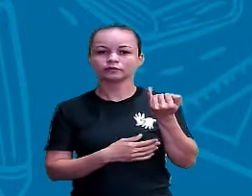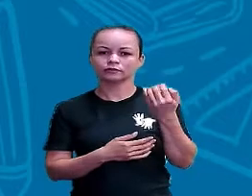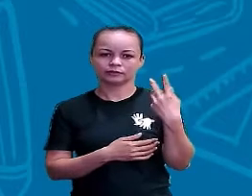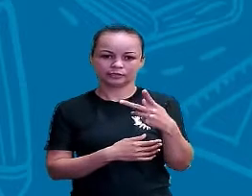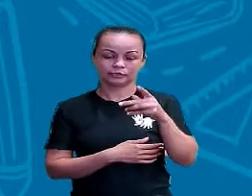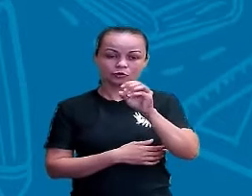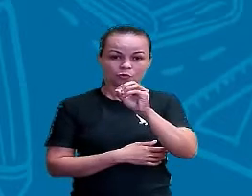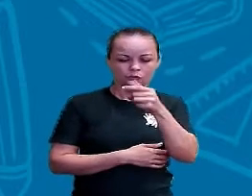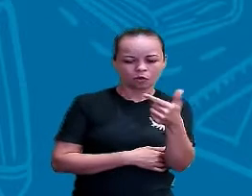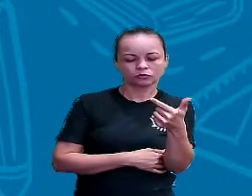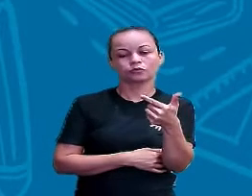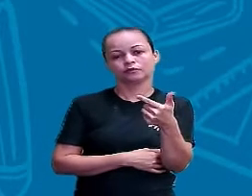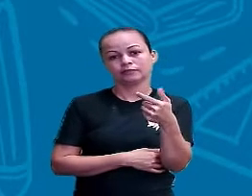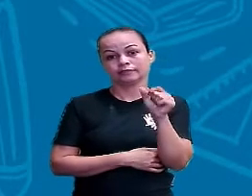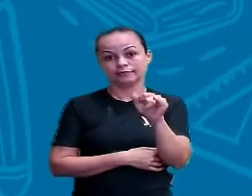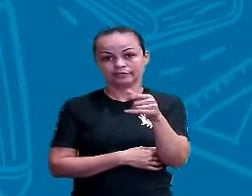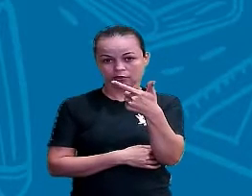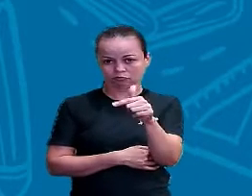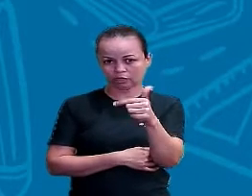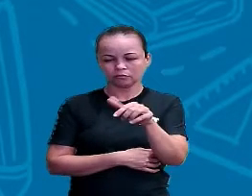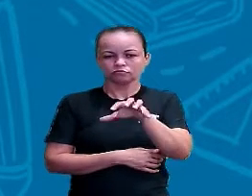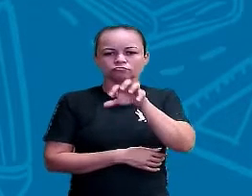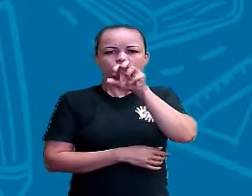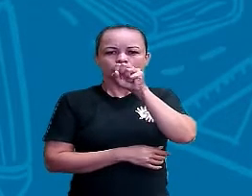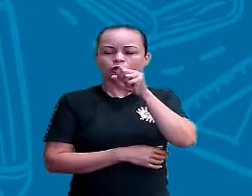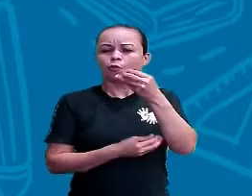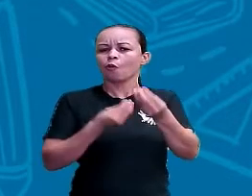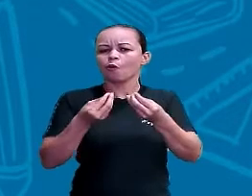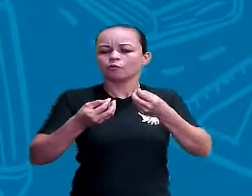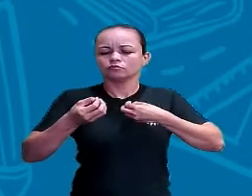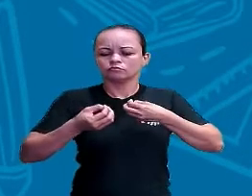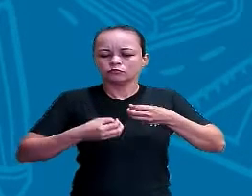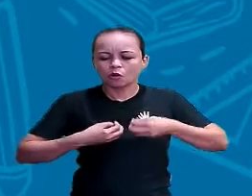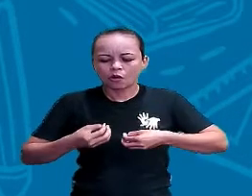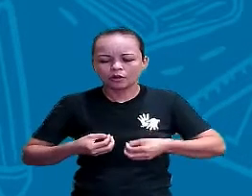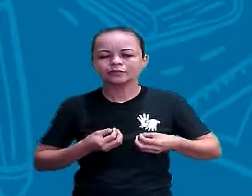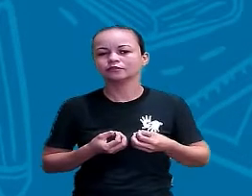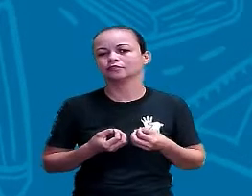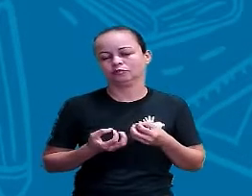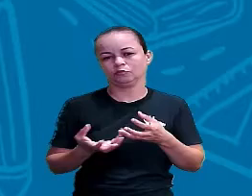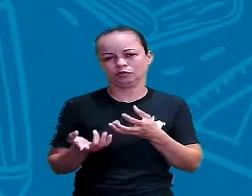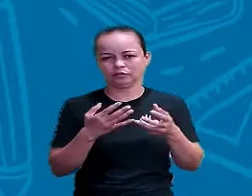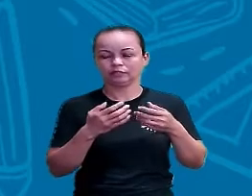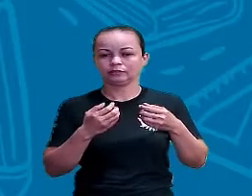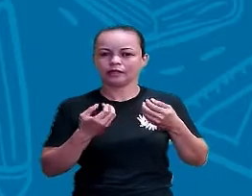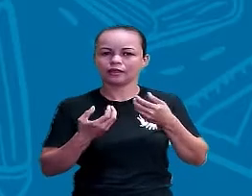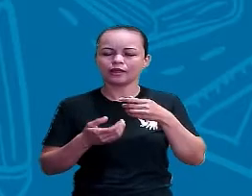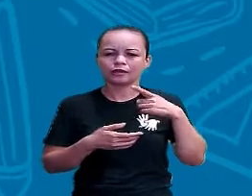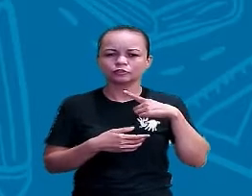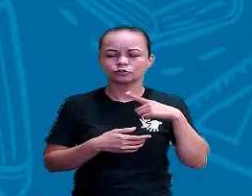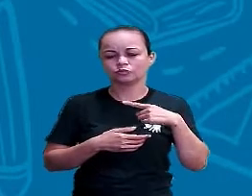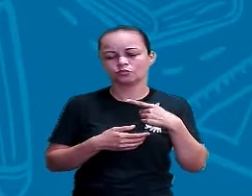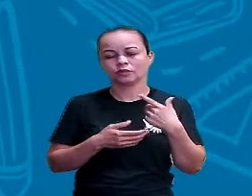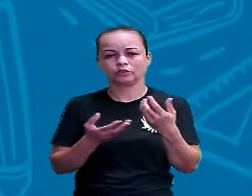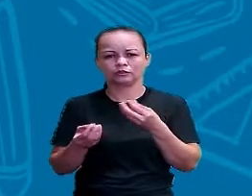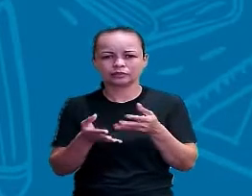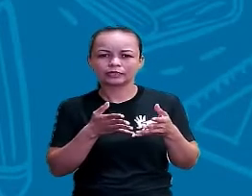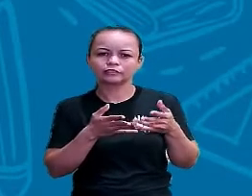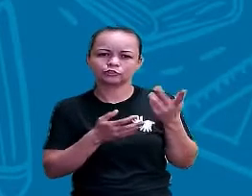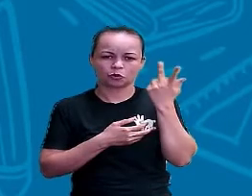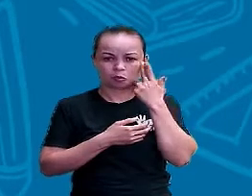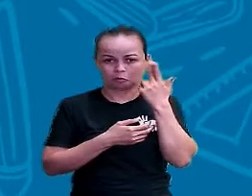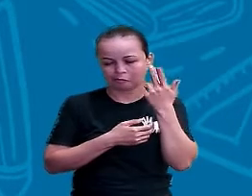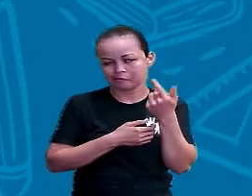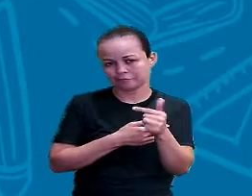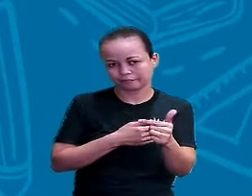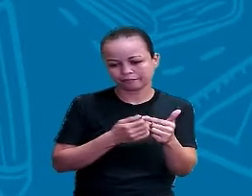certo? O nosso organismo não vai conseguir realizar as suas atividades, as suas funções normais.